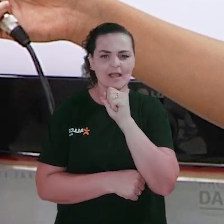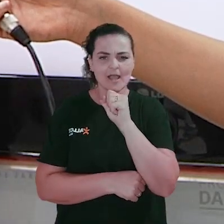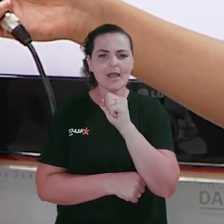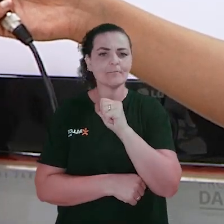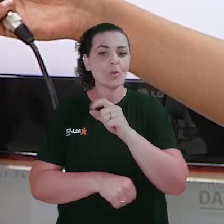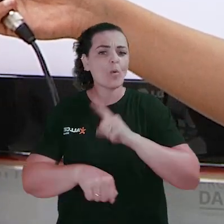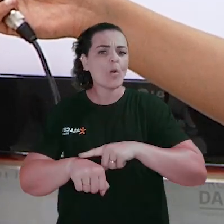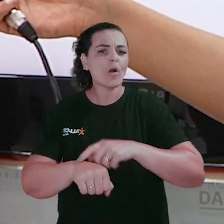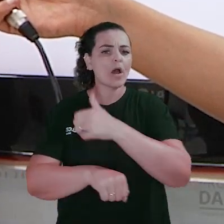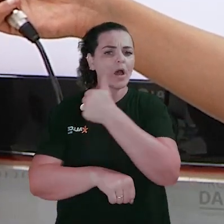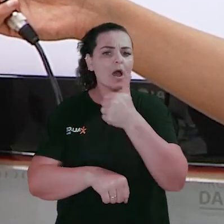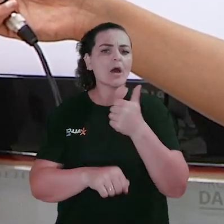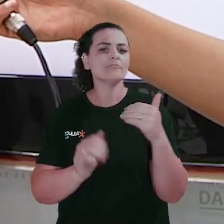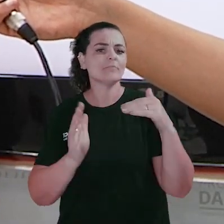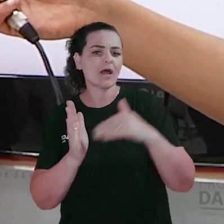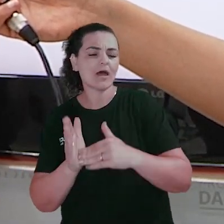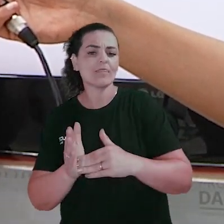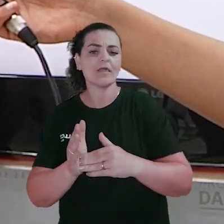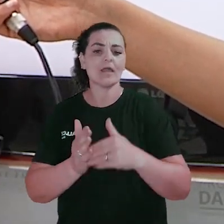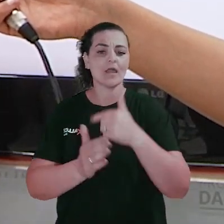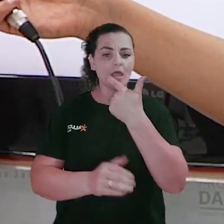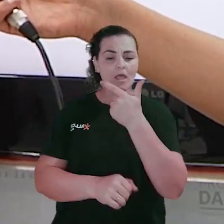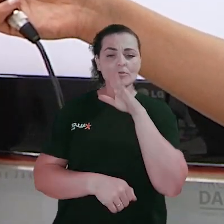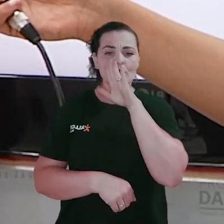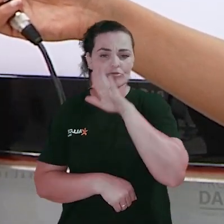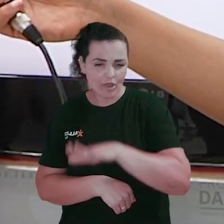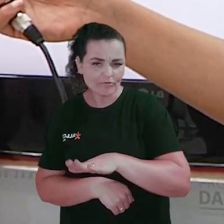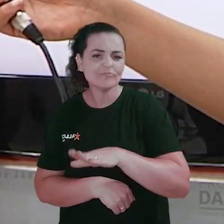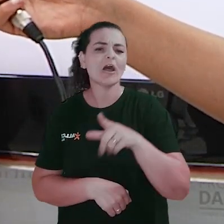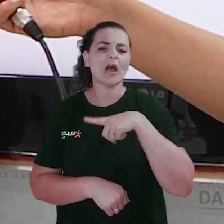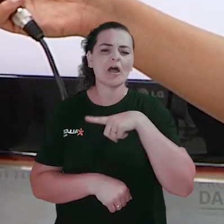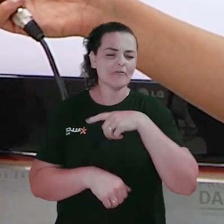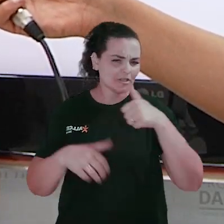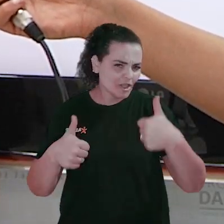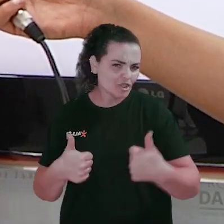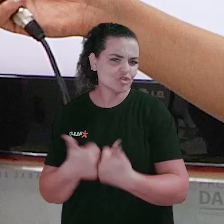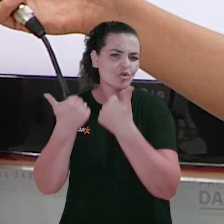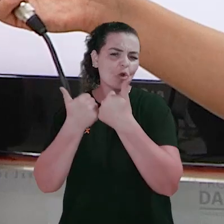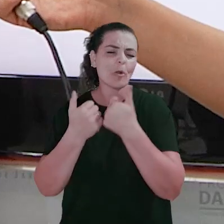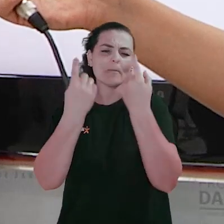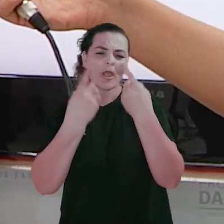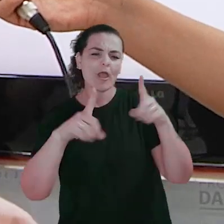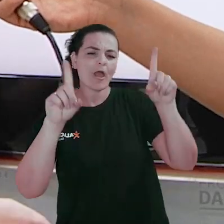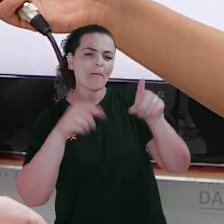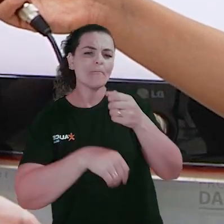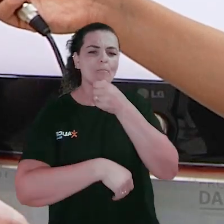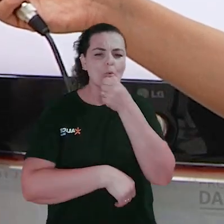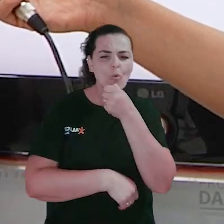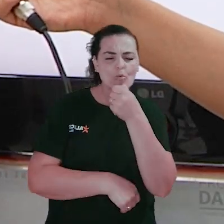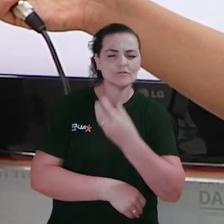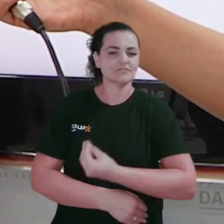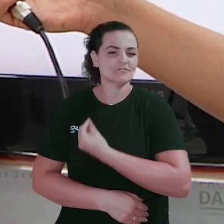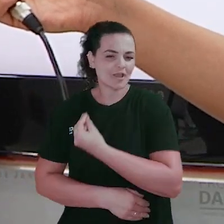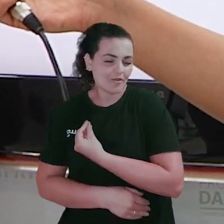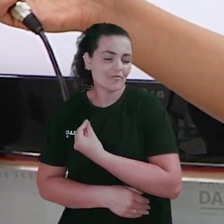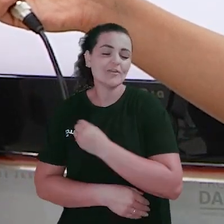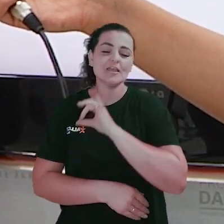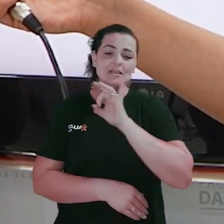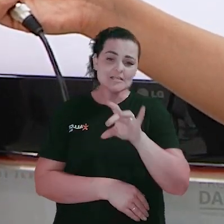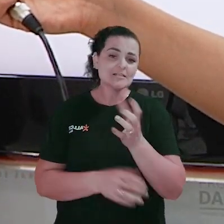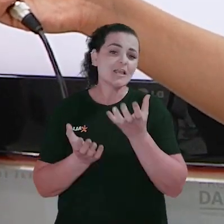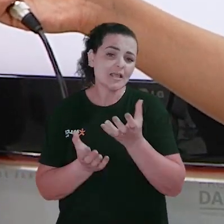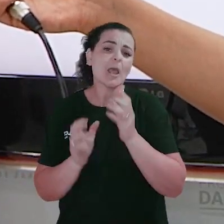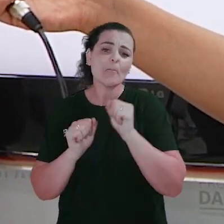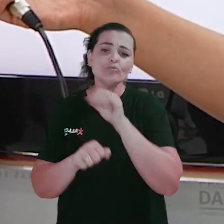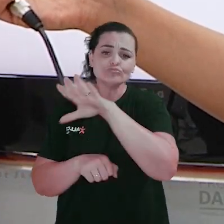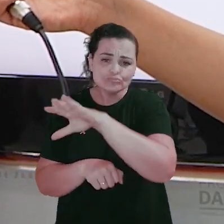ter opção de consumo lá no local para curtir o evento, que vai ter música ao vivo, show stands, e também tem opção de retirada para quem preferir consumir